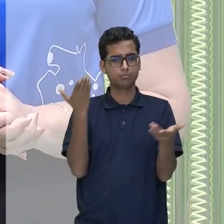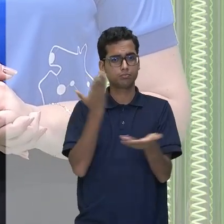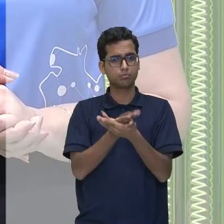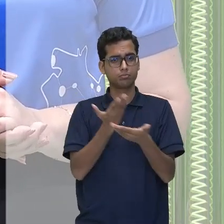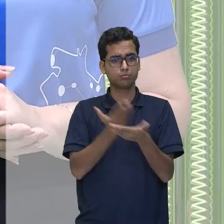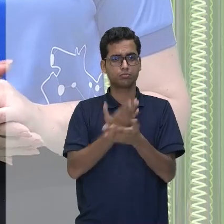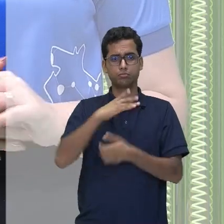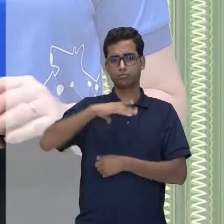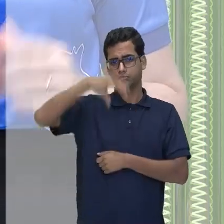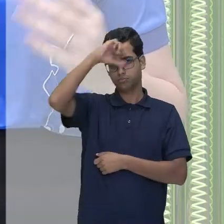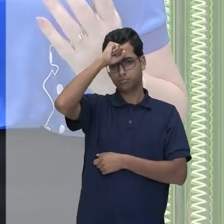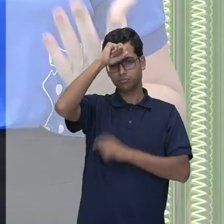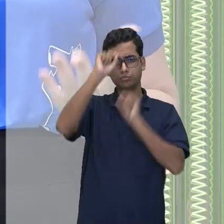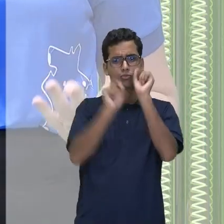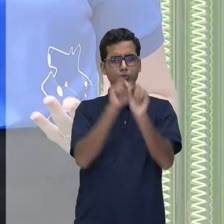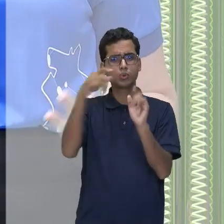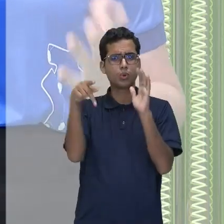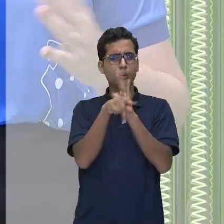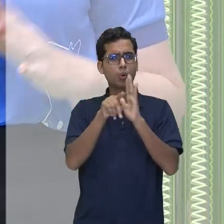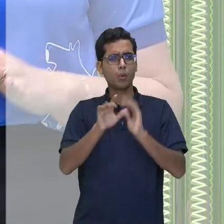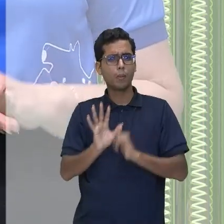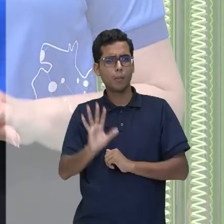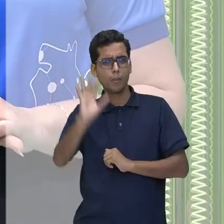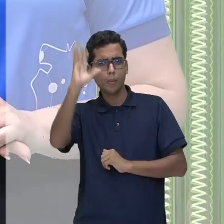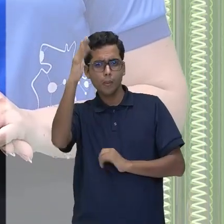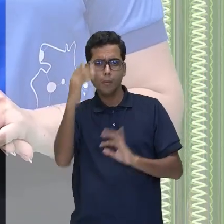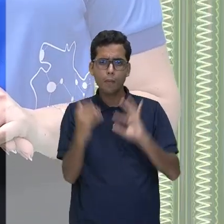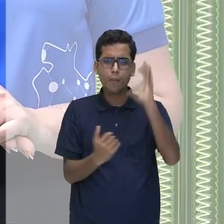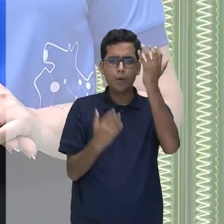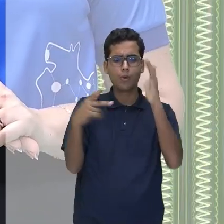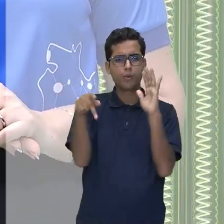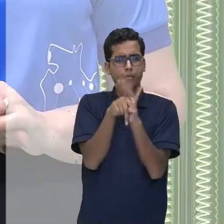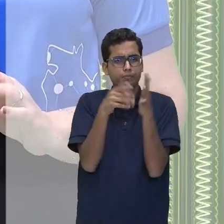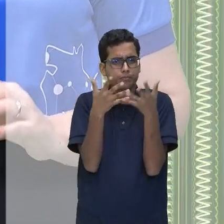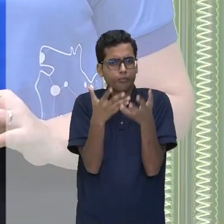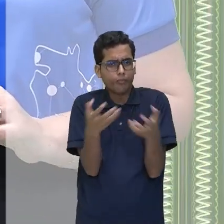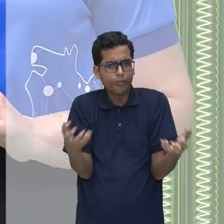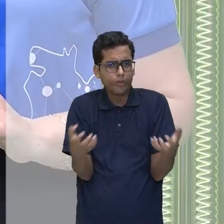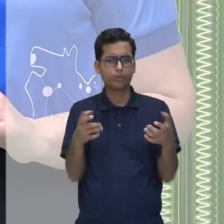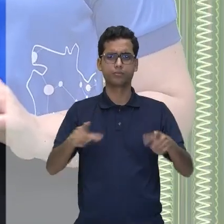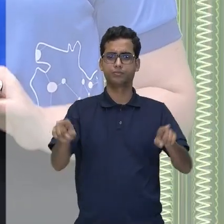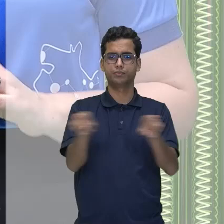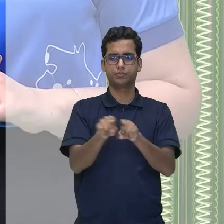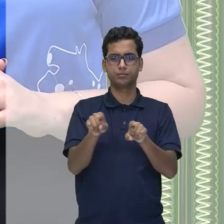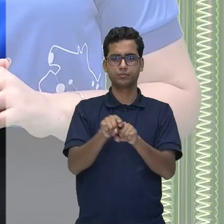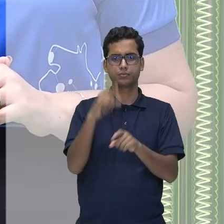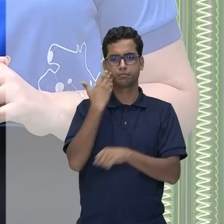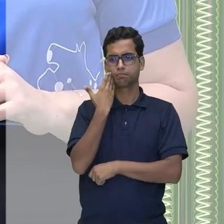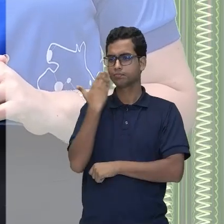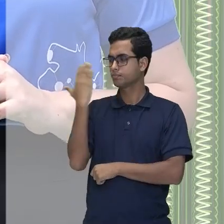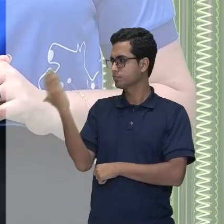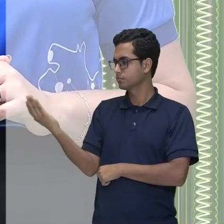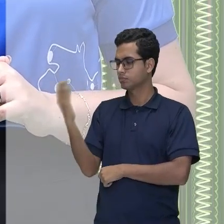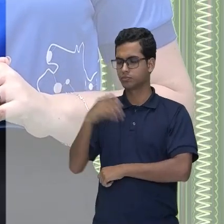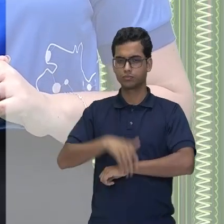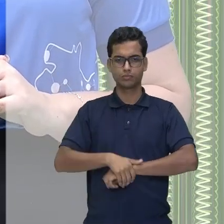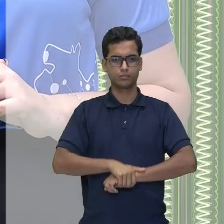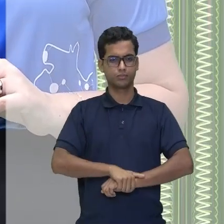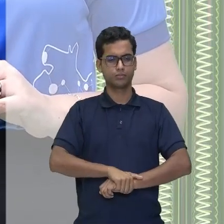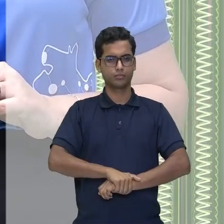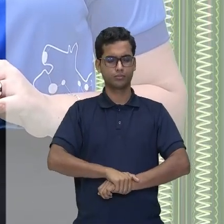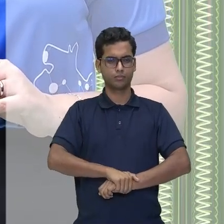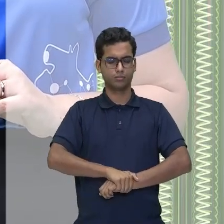pouco mais, né, sobre esses eventos de secas recentes, tá? Então observe aí que esses eventos eles causam